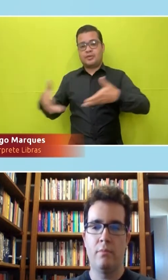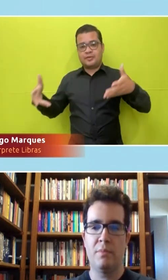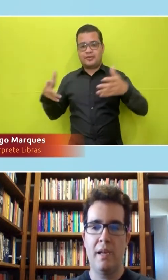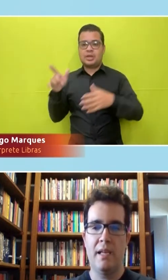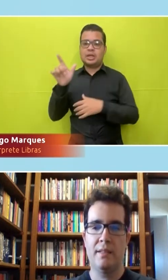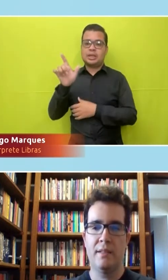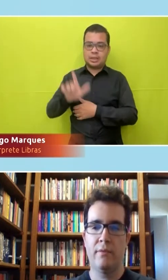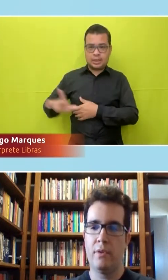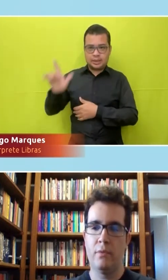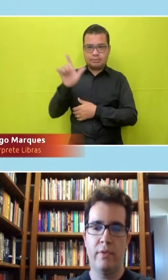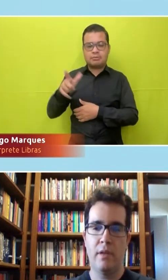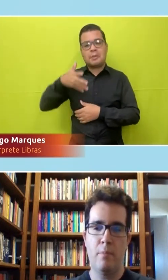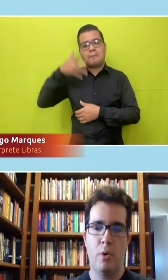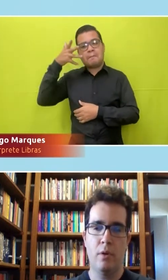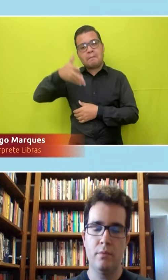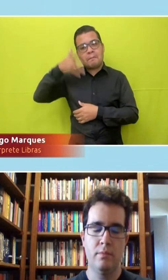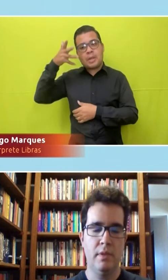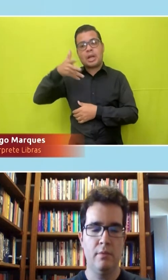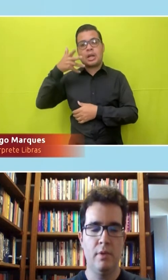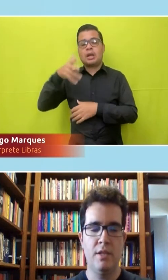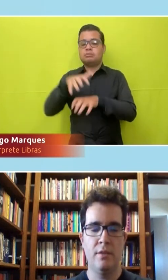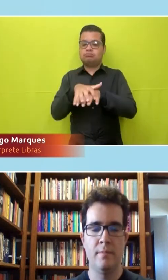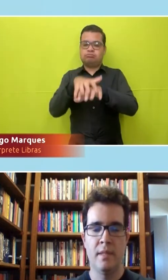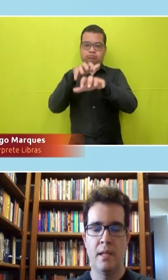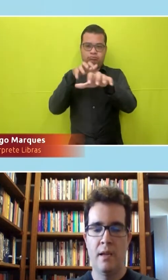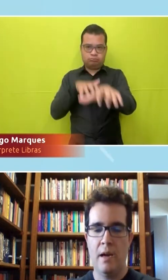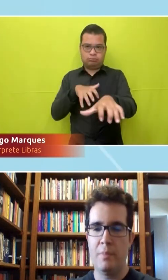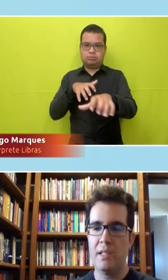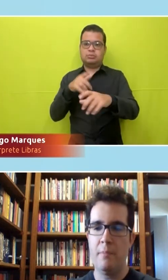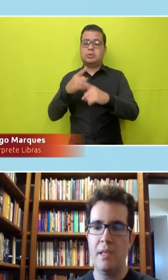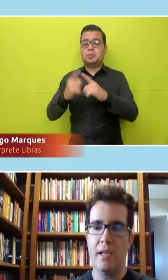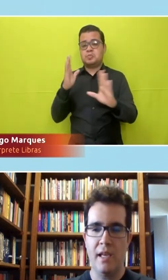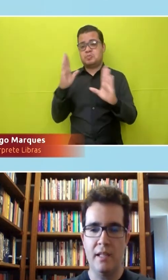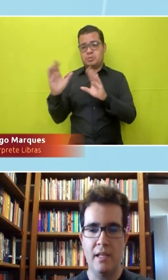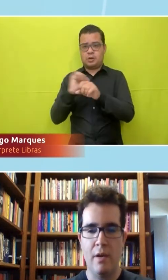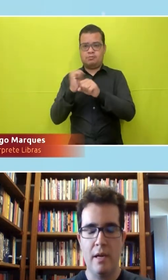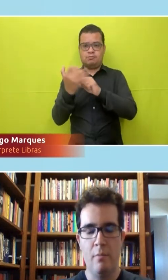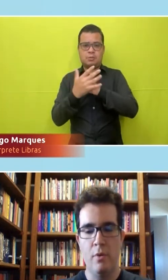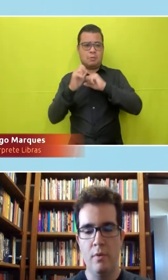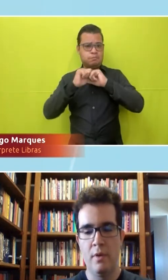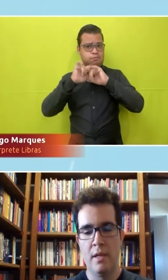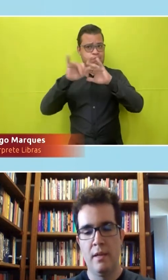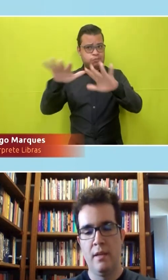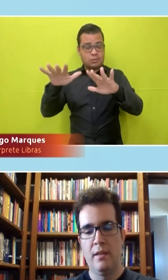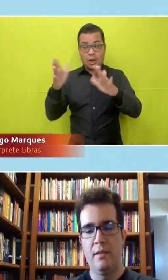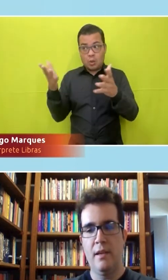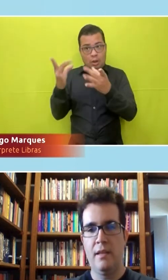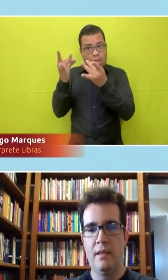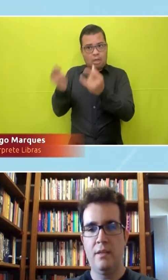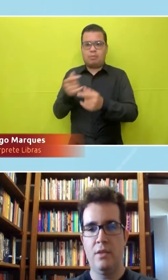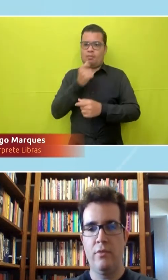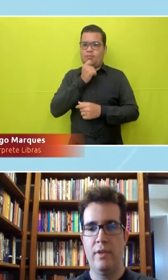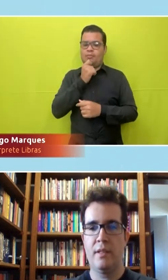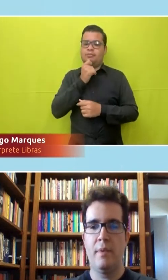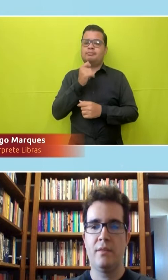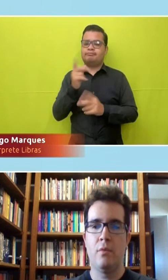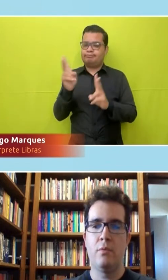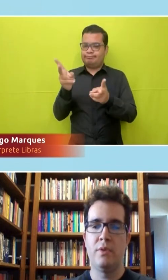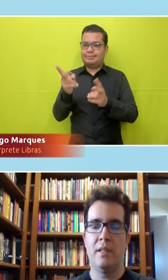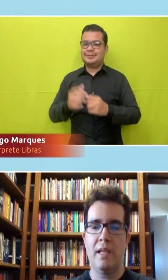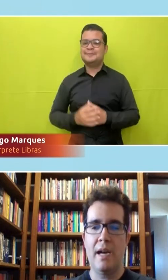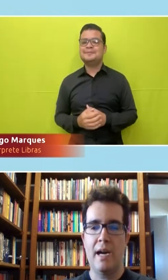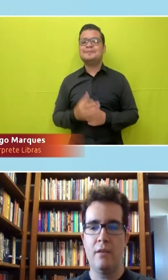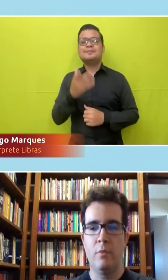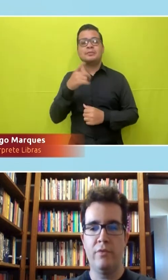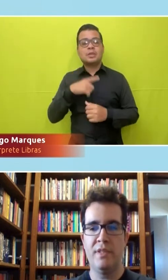teve algumas palestras, que foi tudo feito remoto, né, durante a pandemia, que ainda não acabou, e aí a gente fez também esse